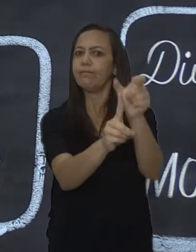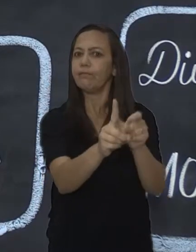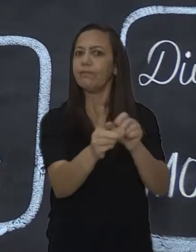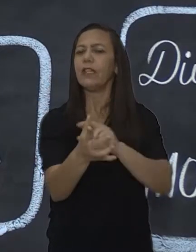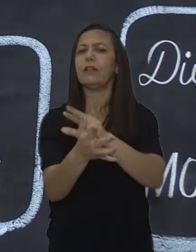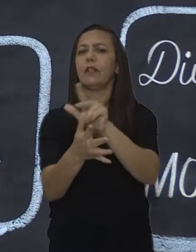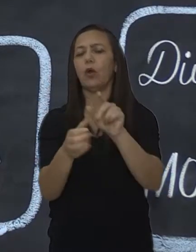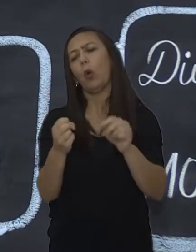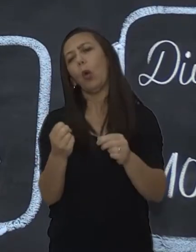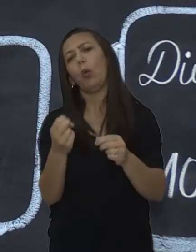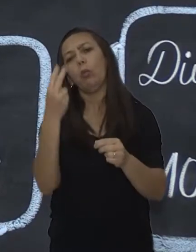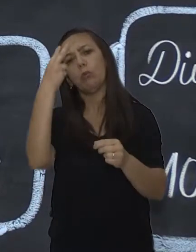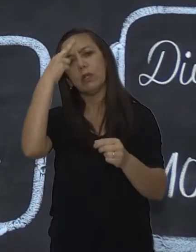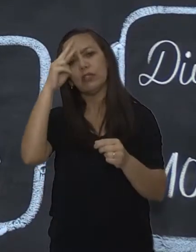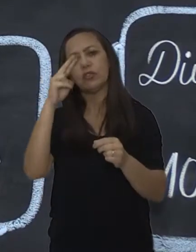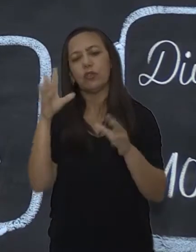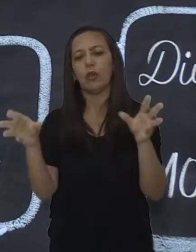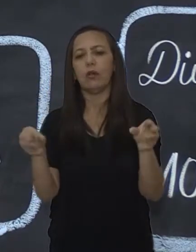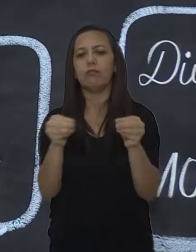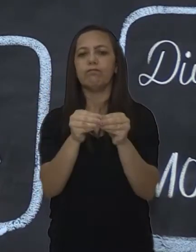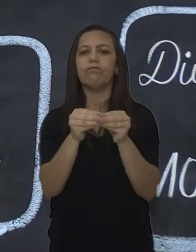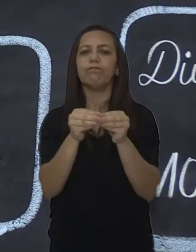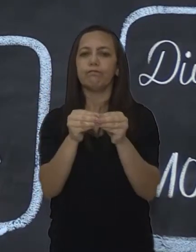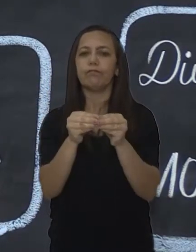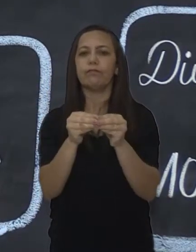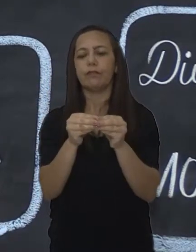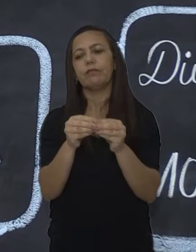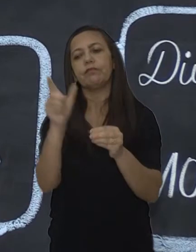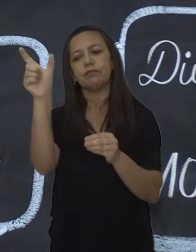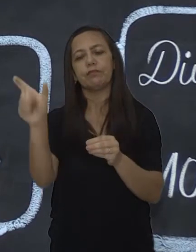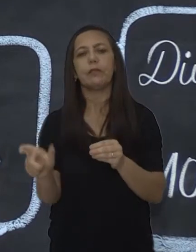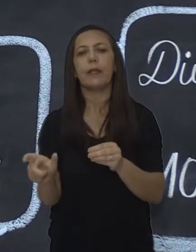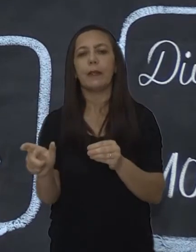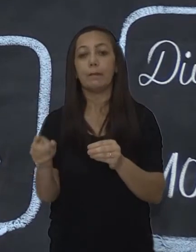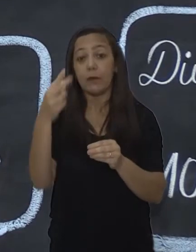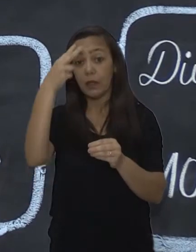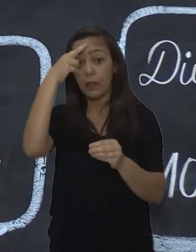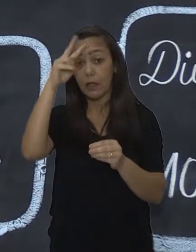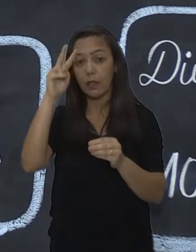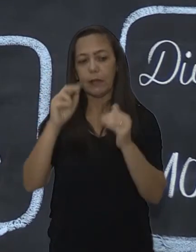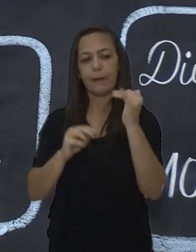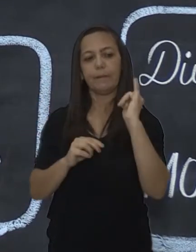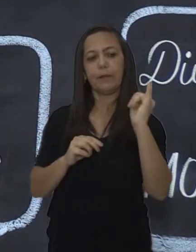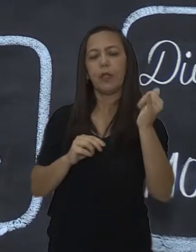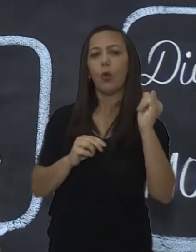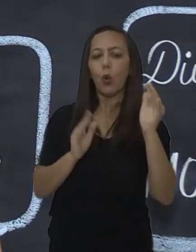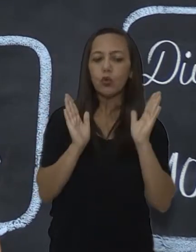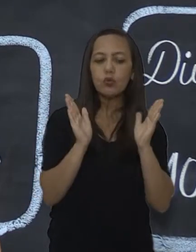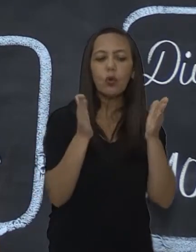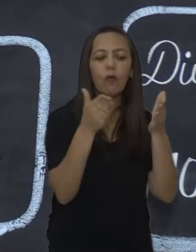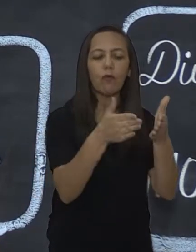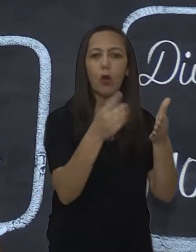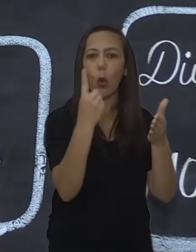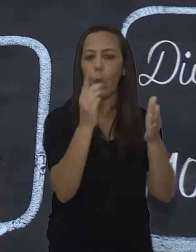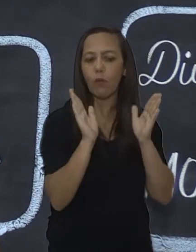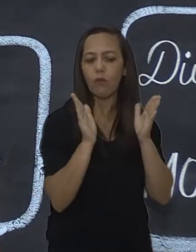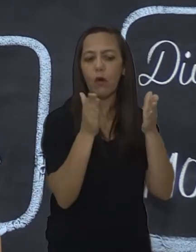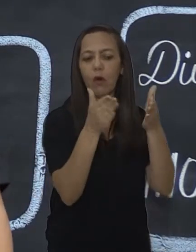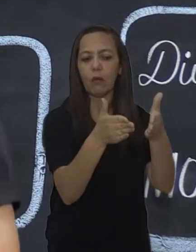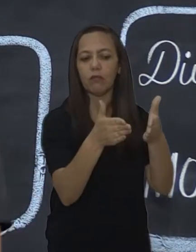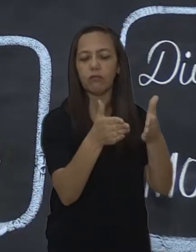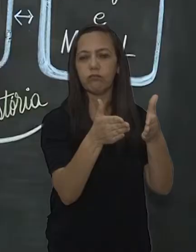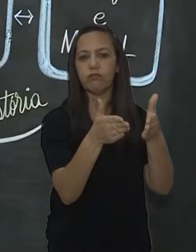muito curta, centralizada na experiência e na vida desta personagem. Então lembra disso, o conto centraliza, ele tem um núcleo narrativo muito